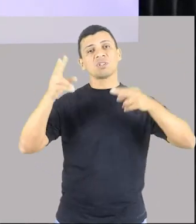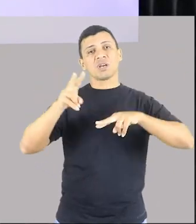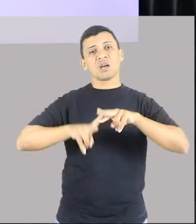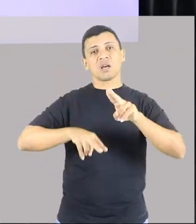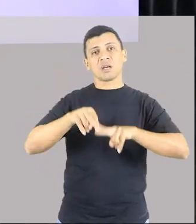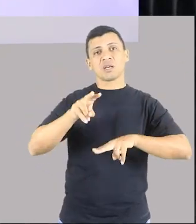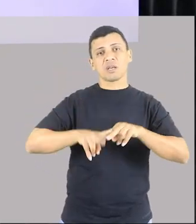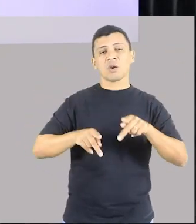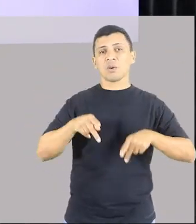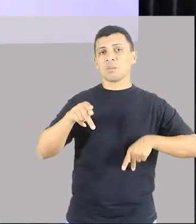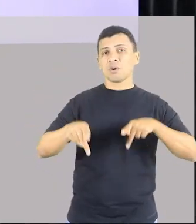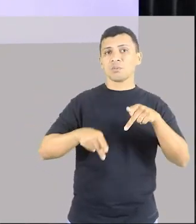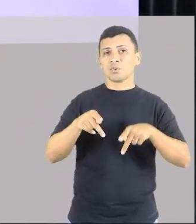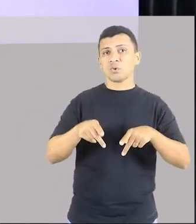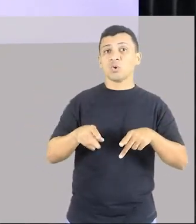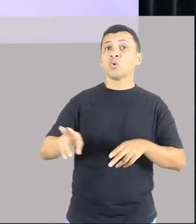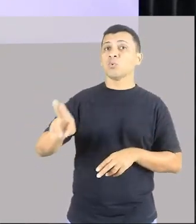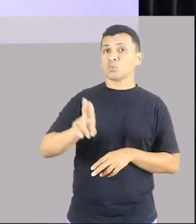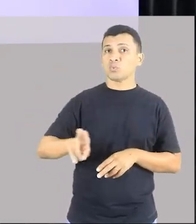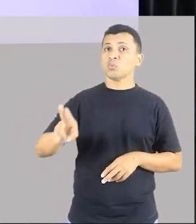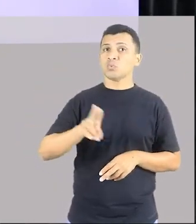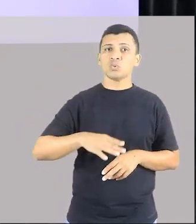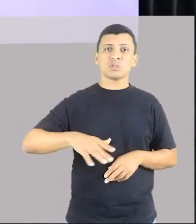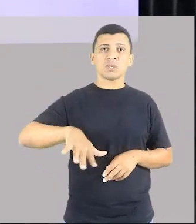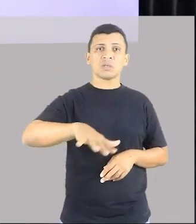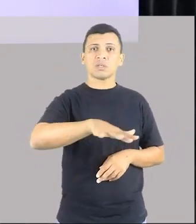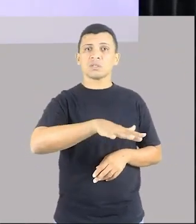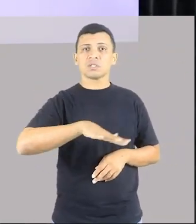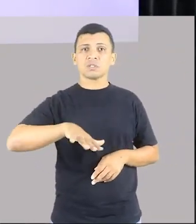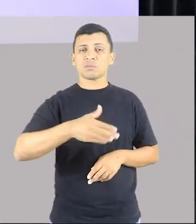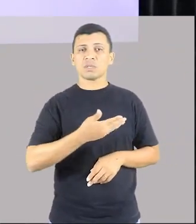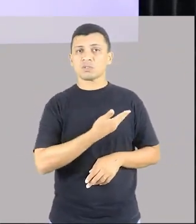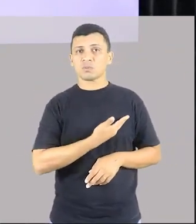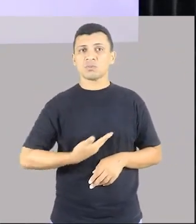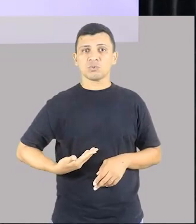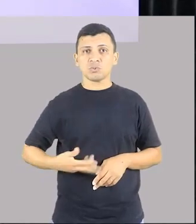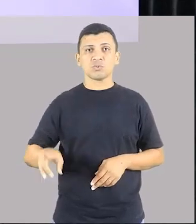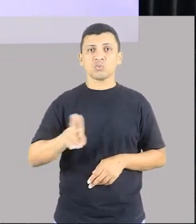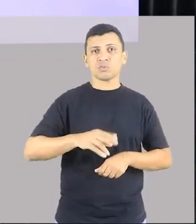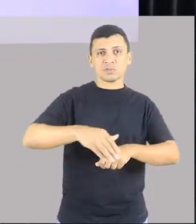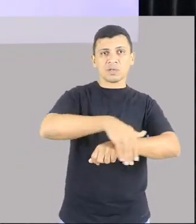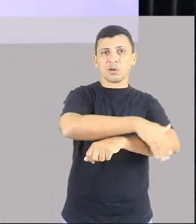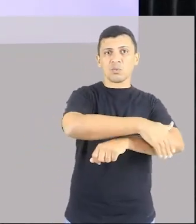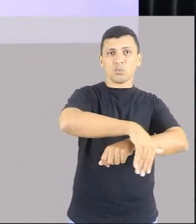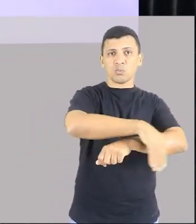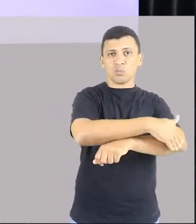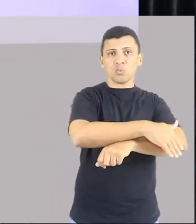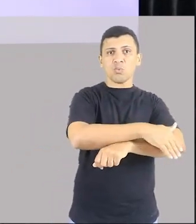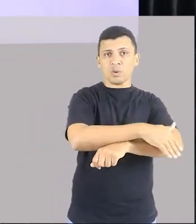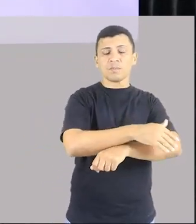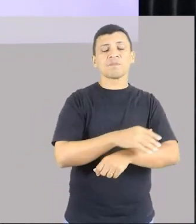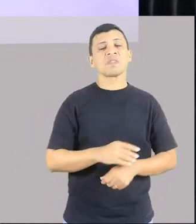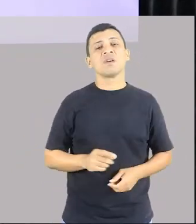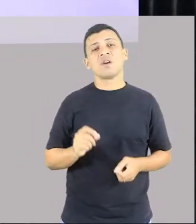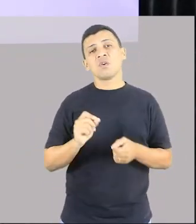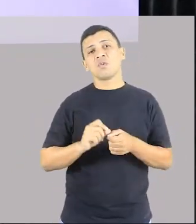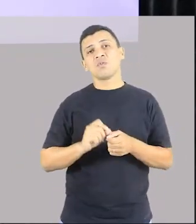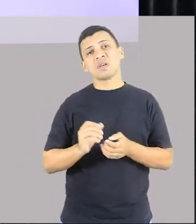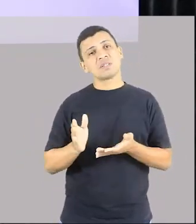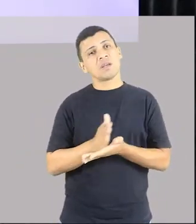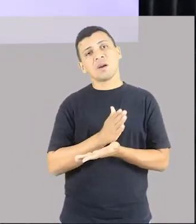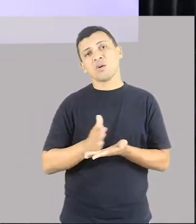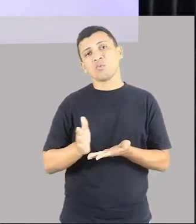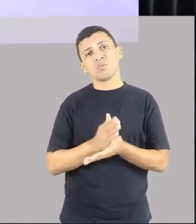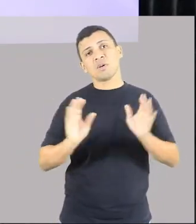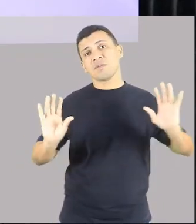deles, sobretudo quando usam espaços públicos, quando querem utilizar algumas vias, fazer bloqueio de vias, para fazer alguma